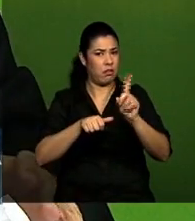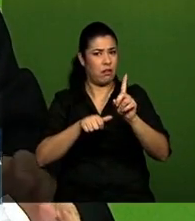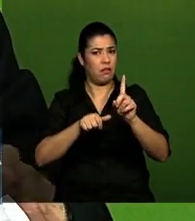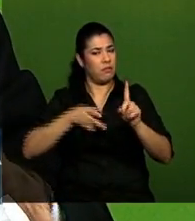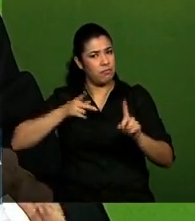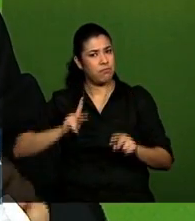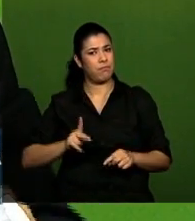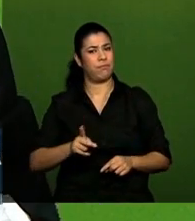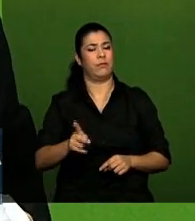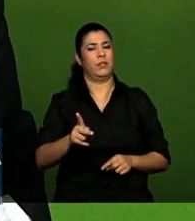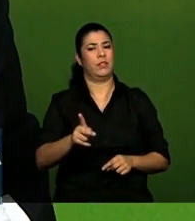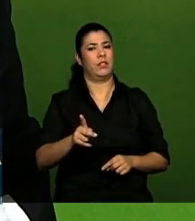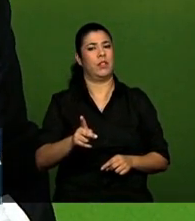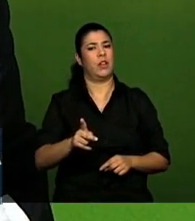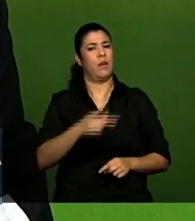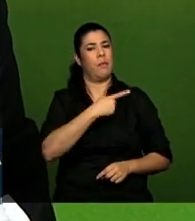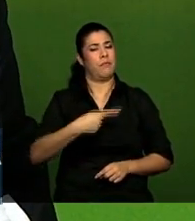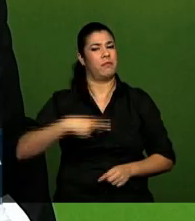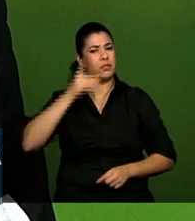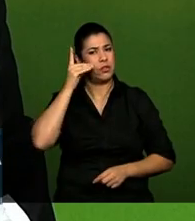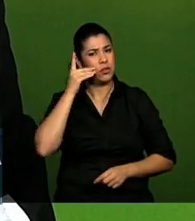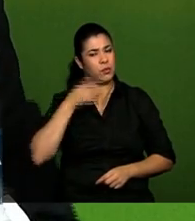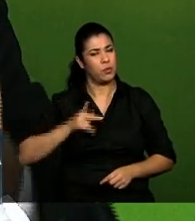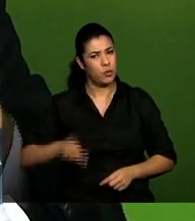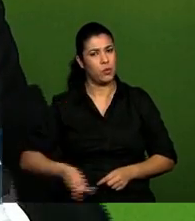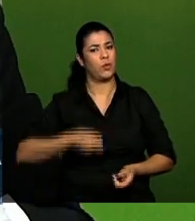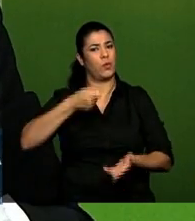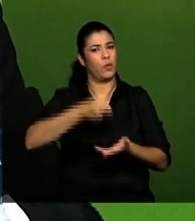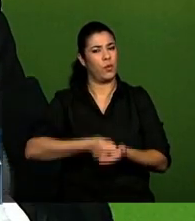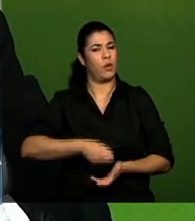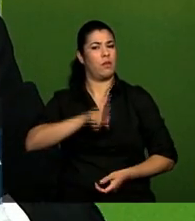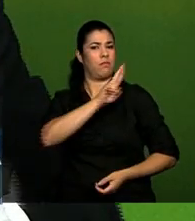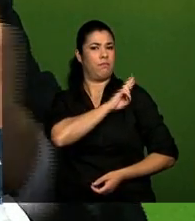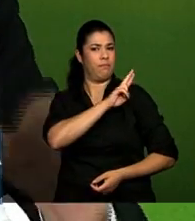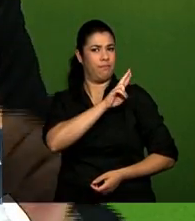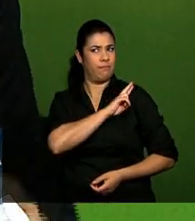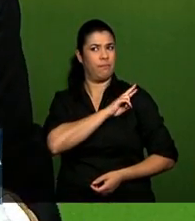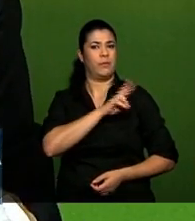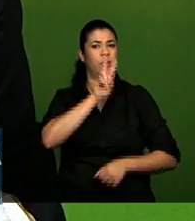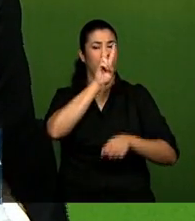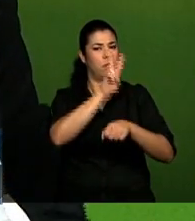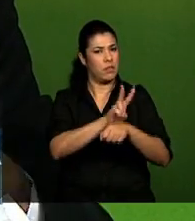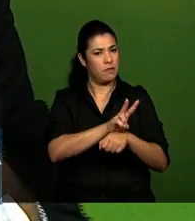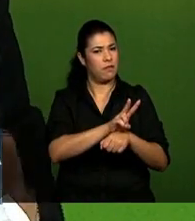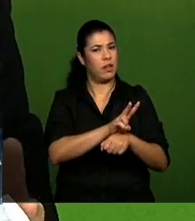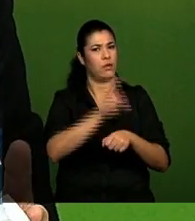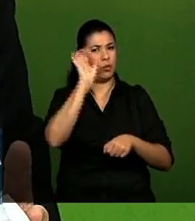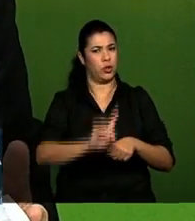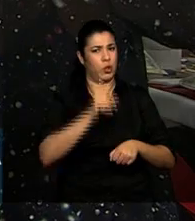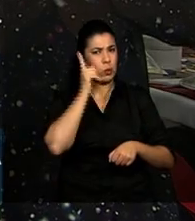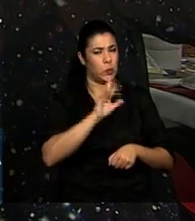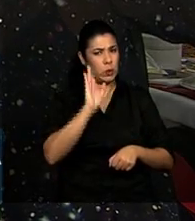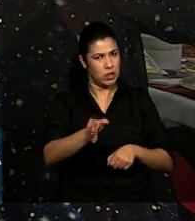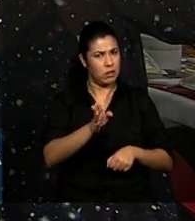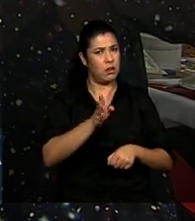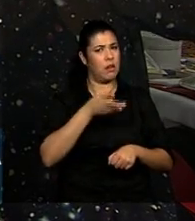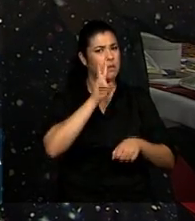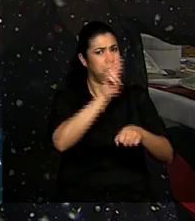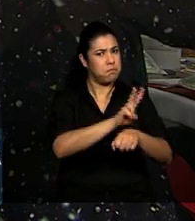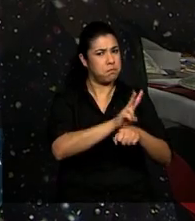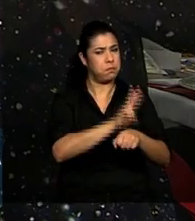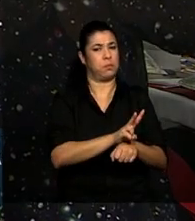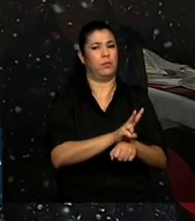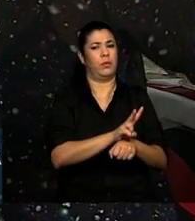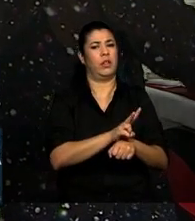permanentemente reafirma isso nós temos compromisso de preservar e emplear direitos o que nós estamos fazendo num